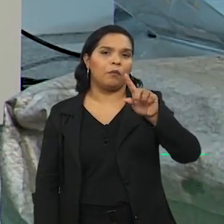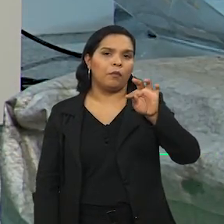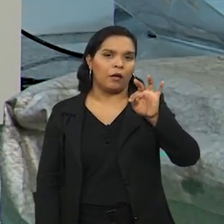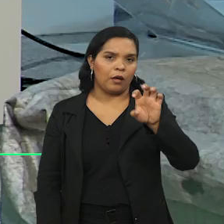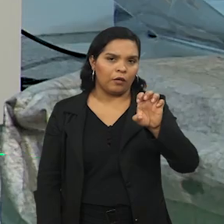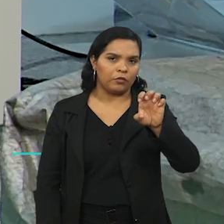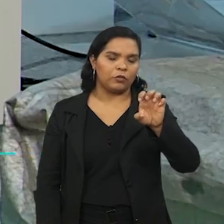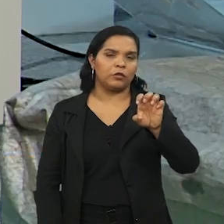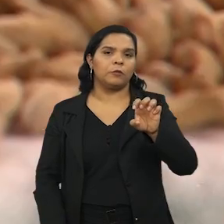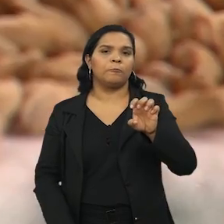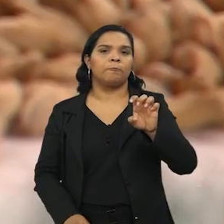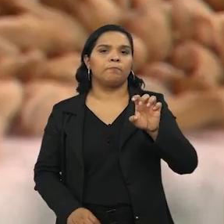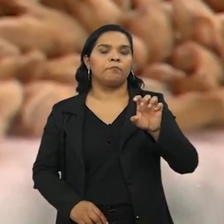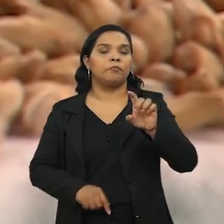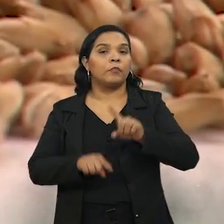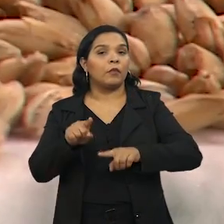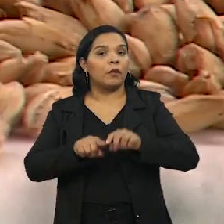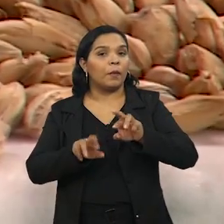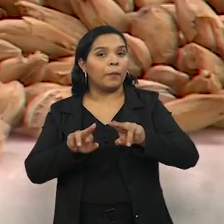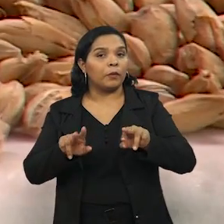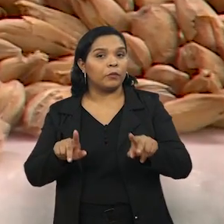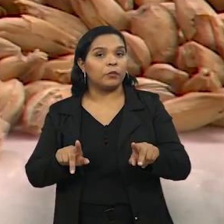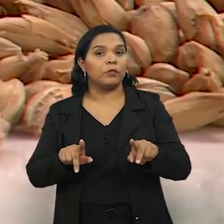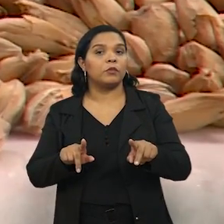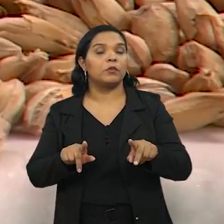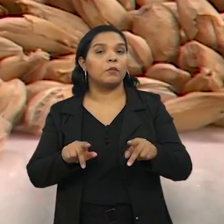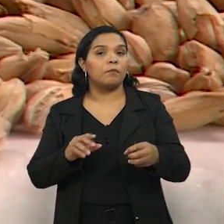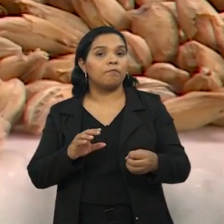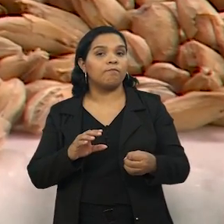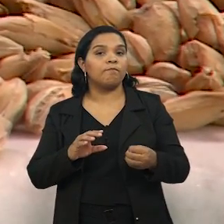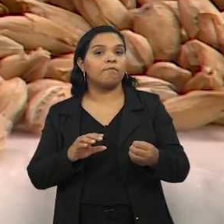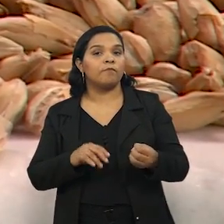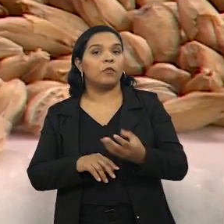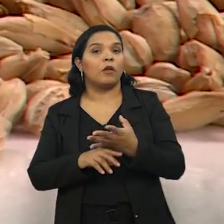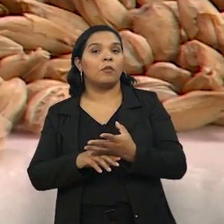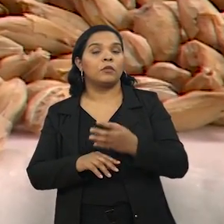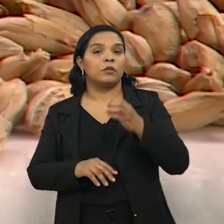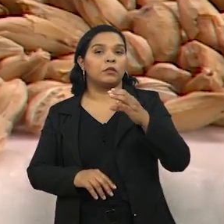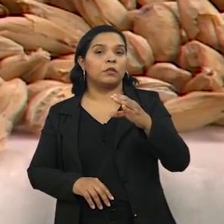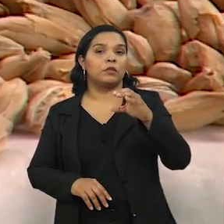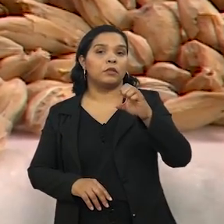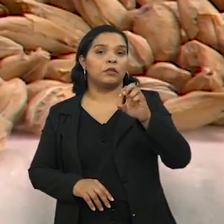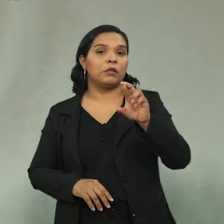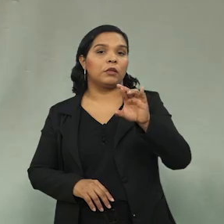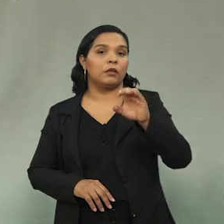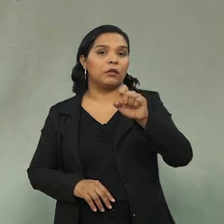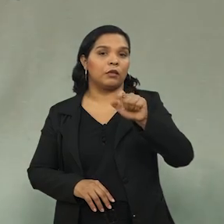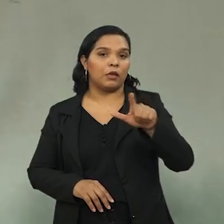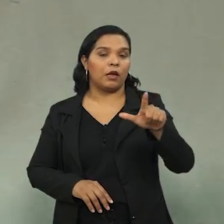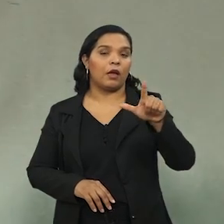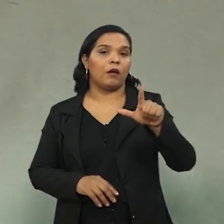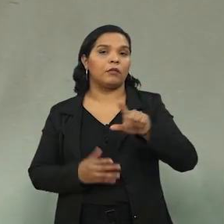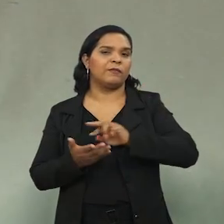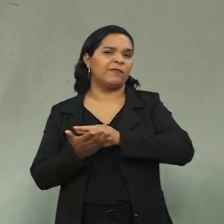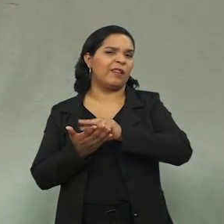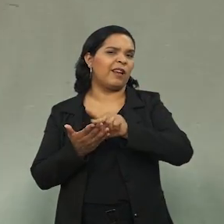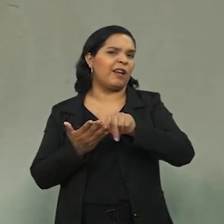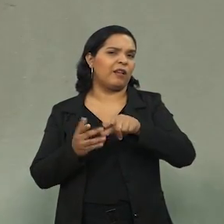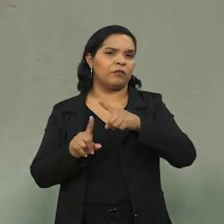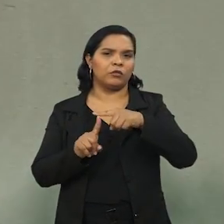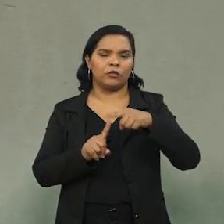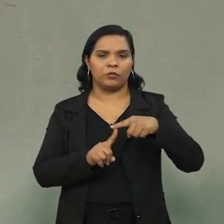malte. O malte são produtos, né, que são oriundos de cereais. Então, malte de